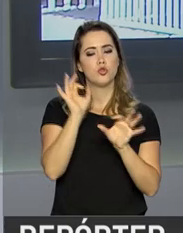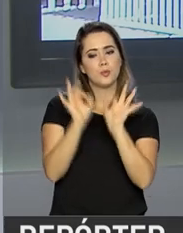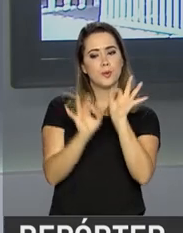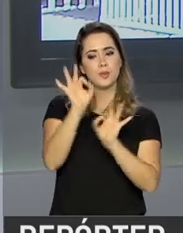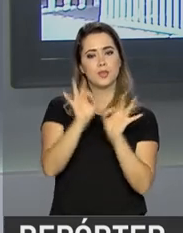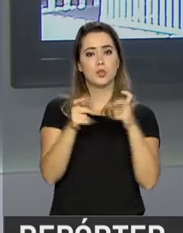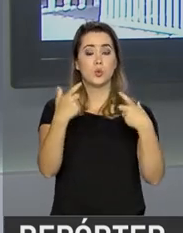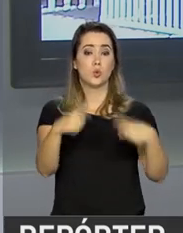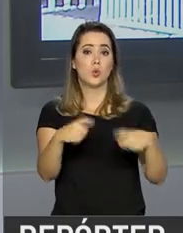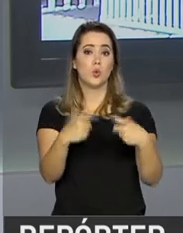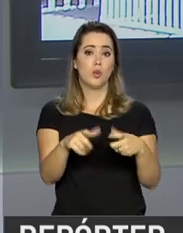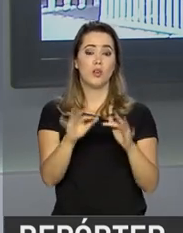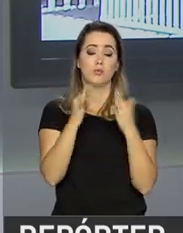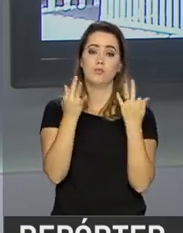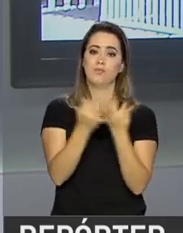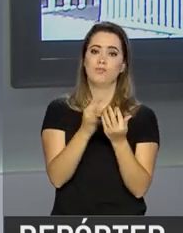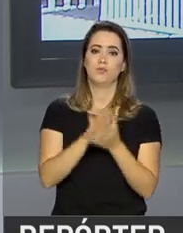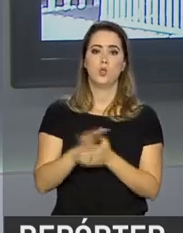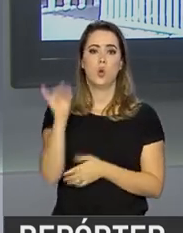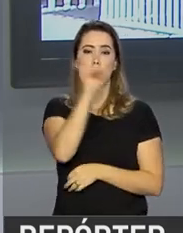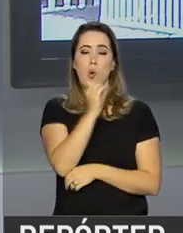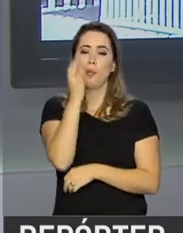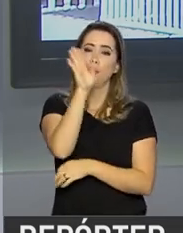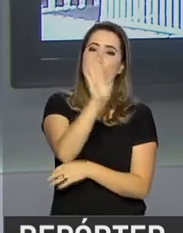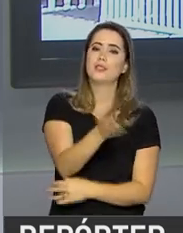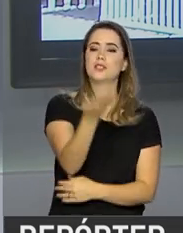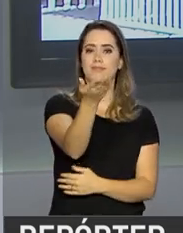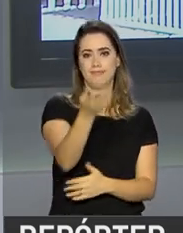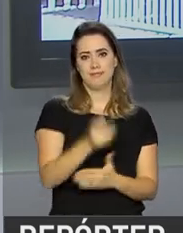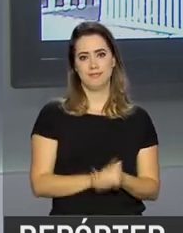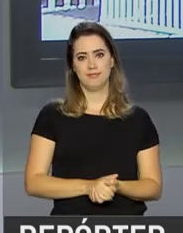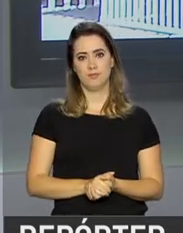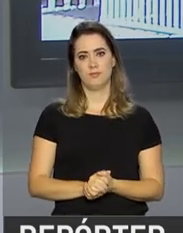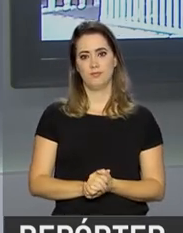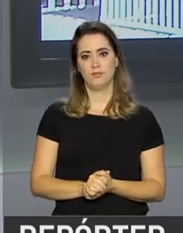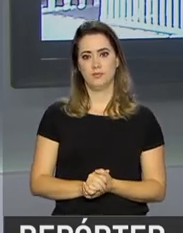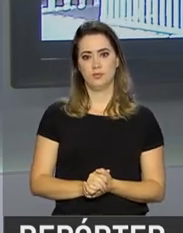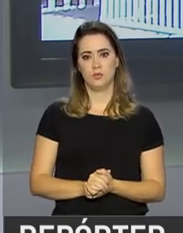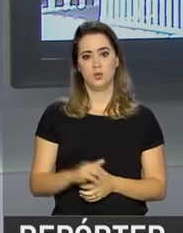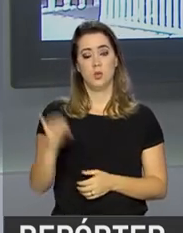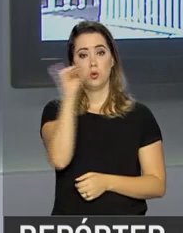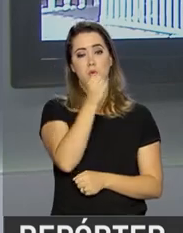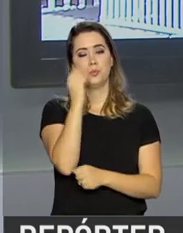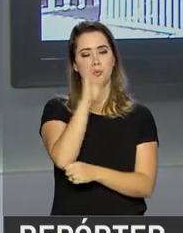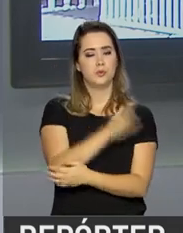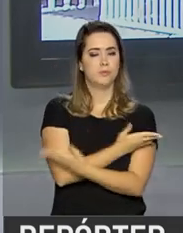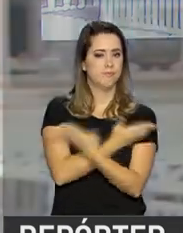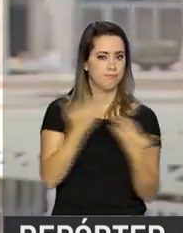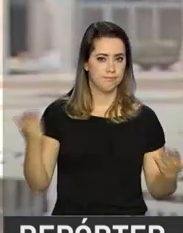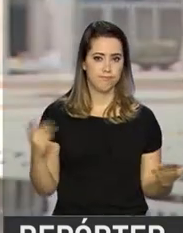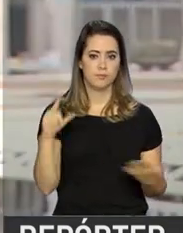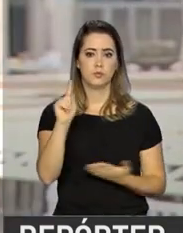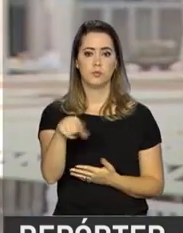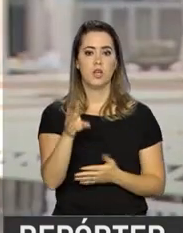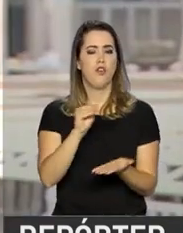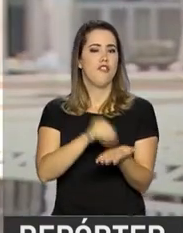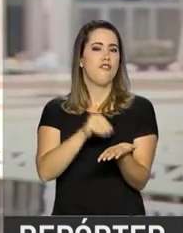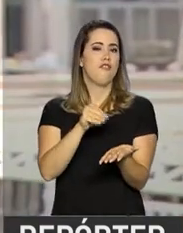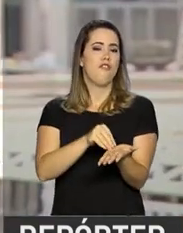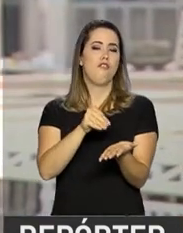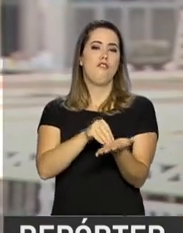espaços do fórum olá boa tarde pra você gostar de roberto o boa tarde a todos faltam